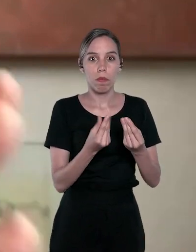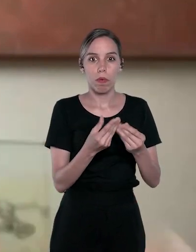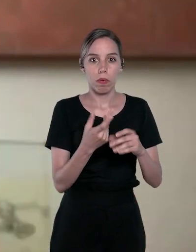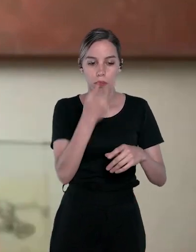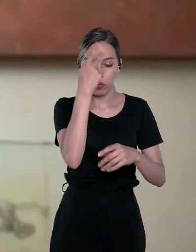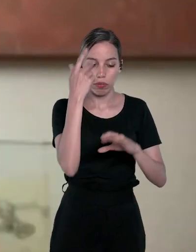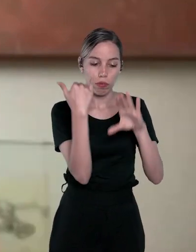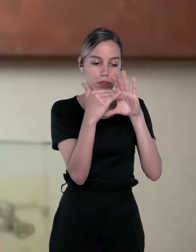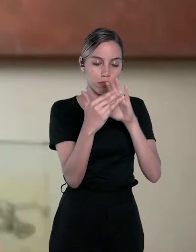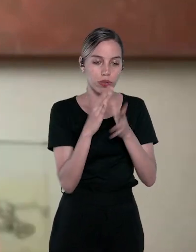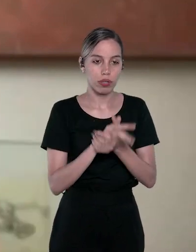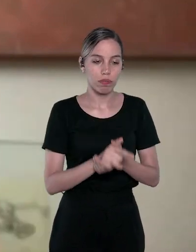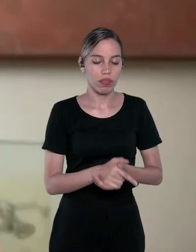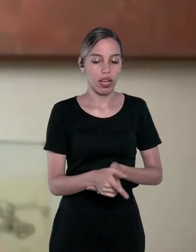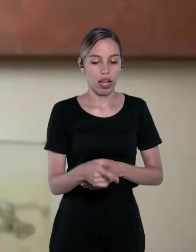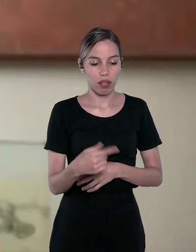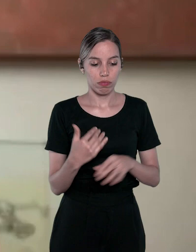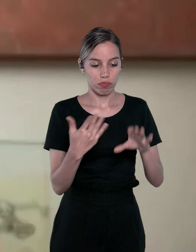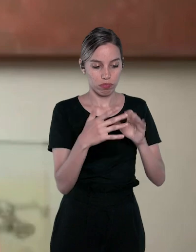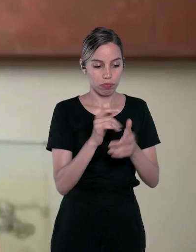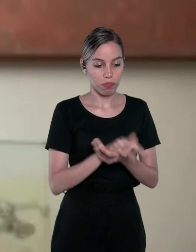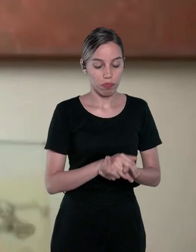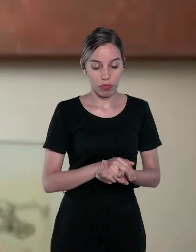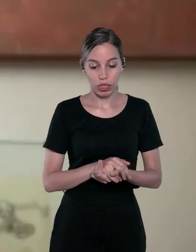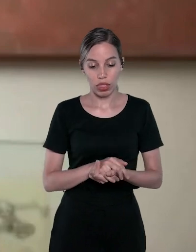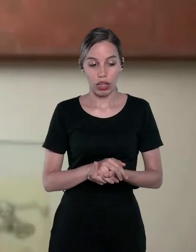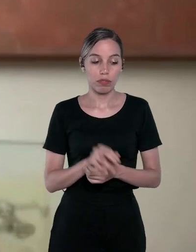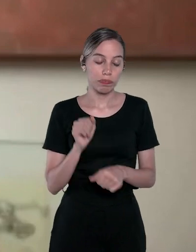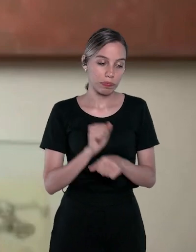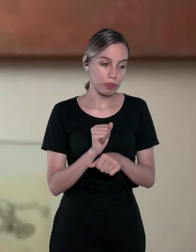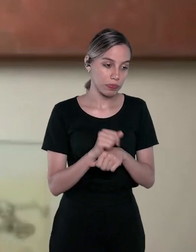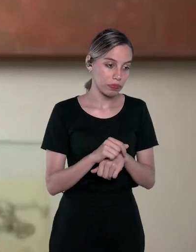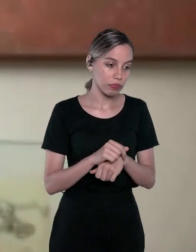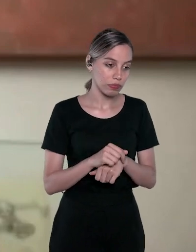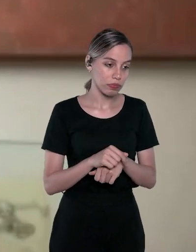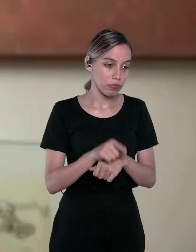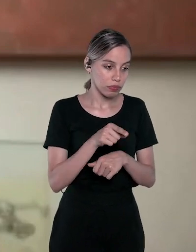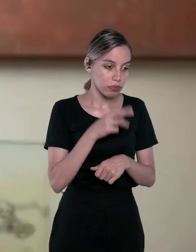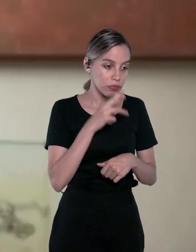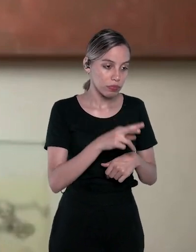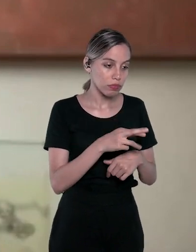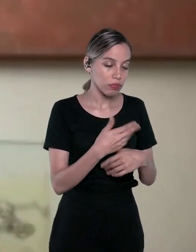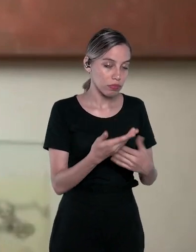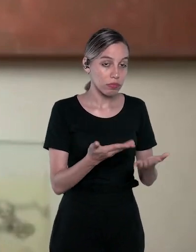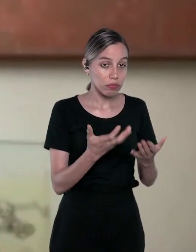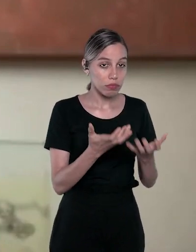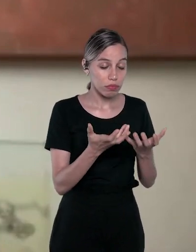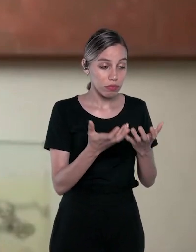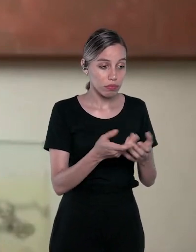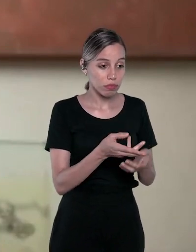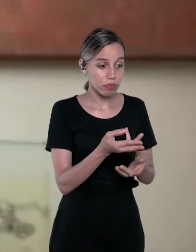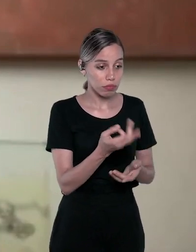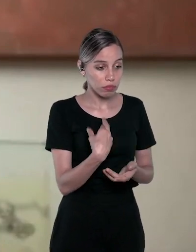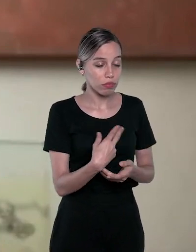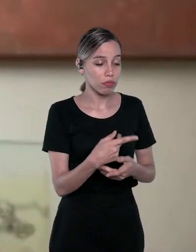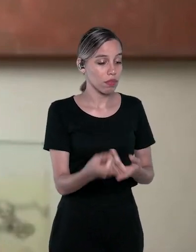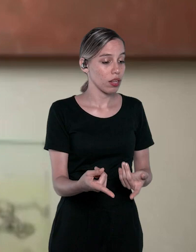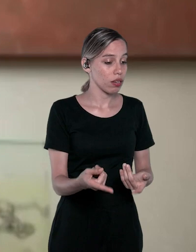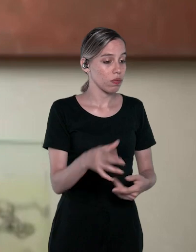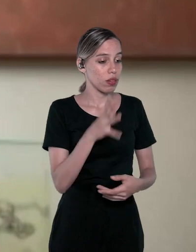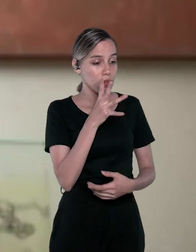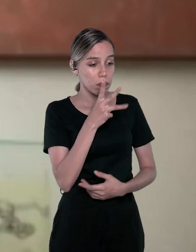desculpa, vou sair disso aí. Peguei então, esses originais e publiquei por minha conta própria. Nos